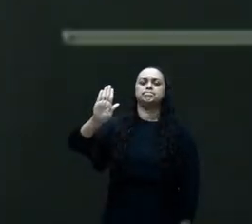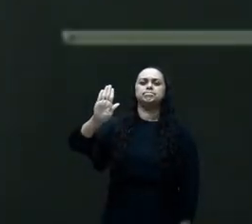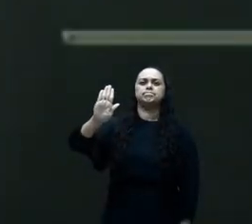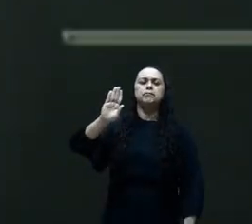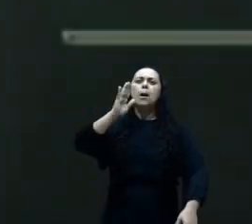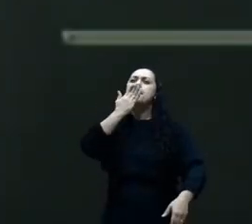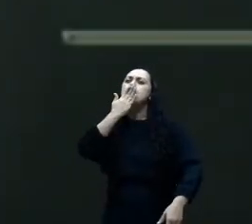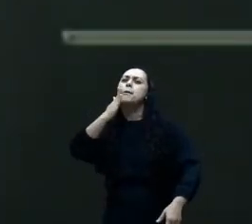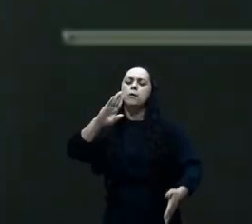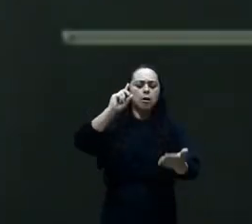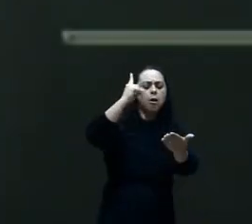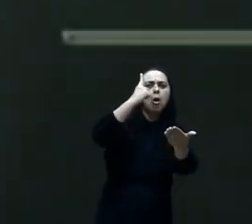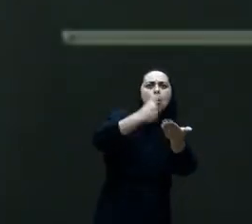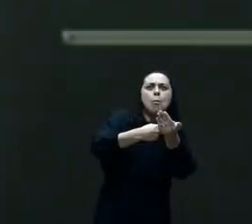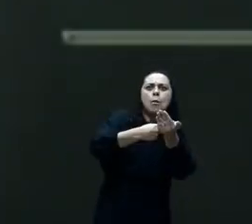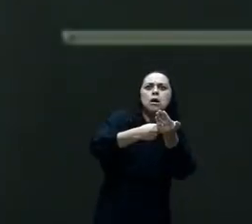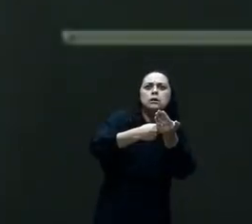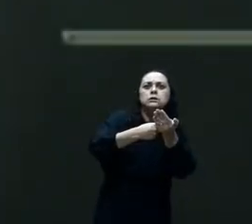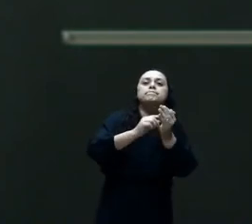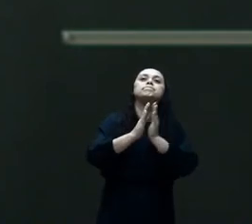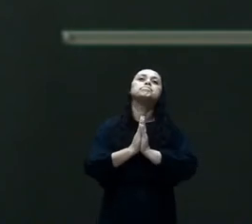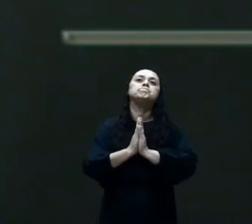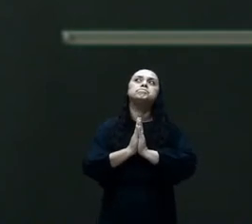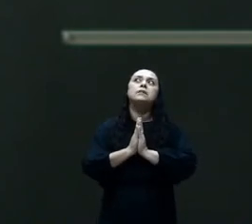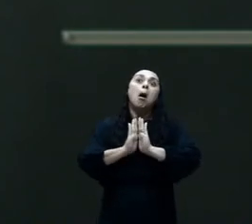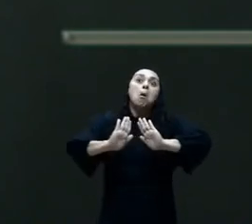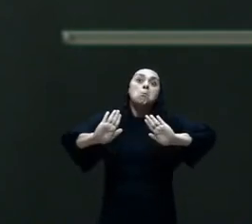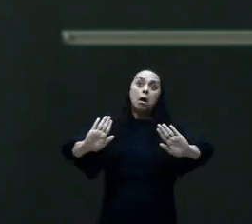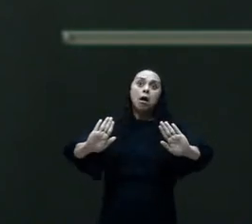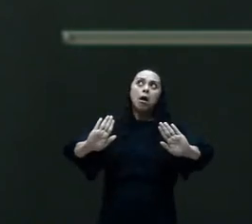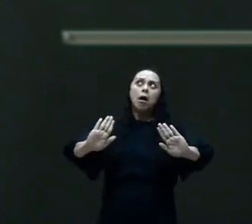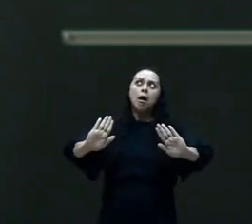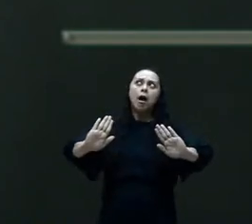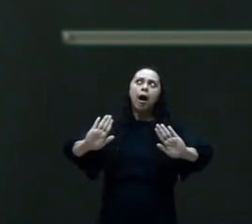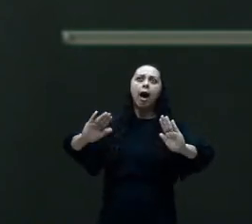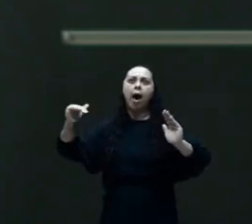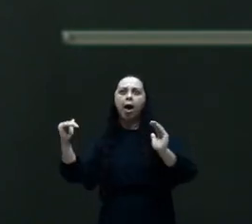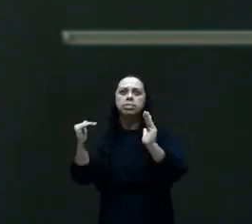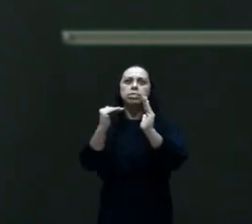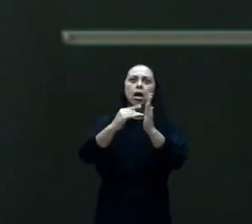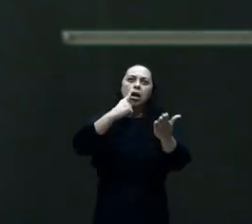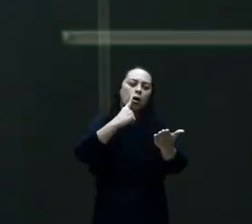o caminho entre a promessa e o seu